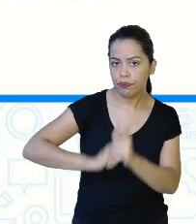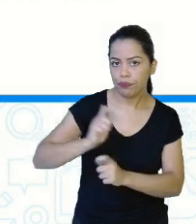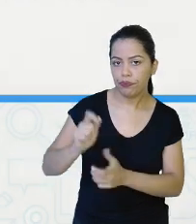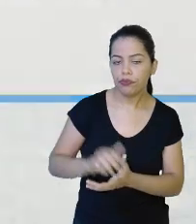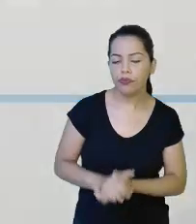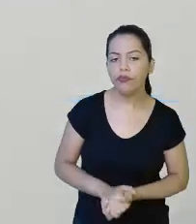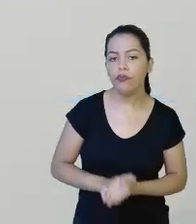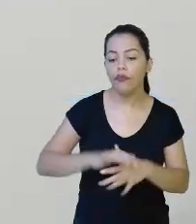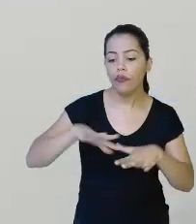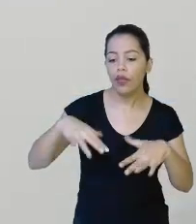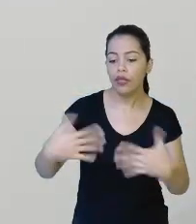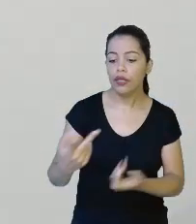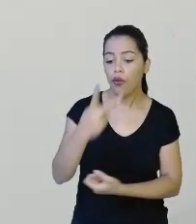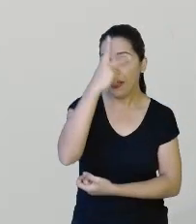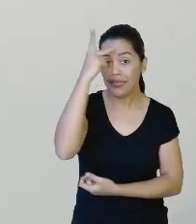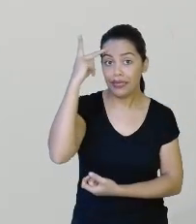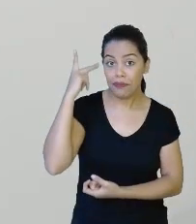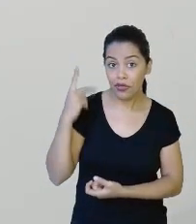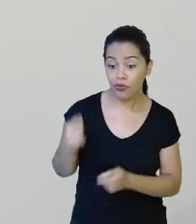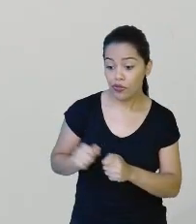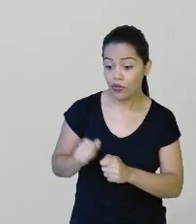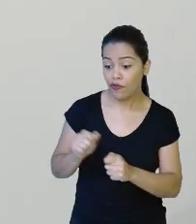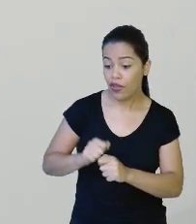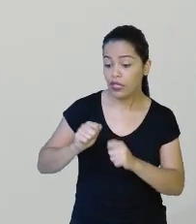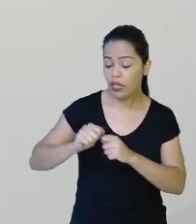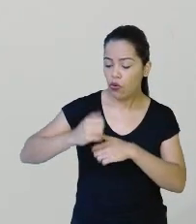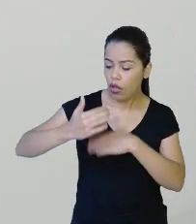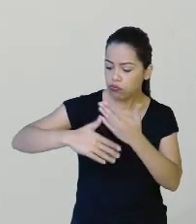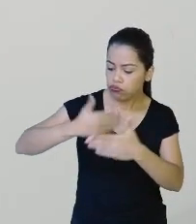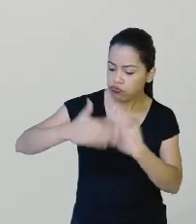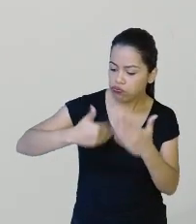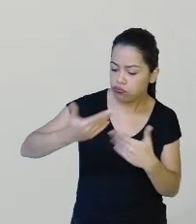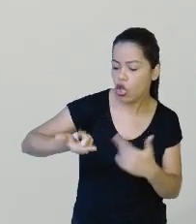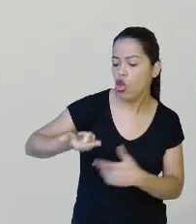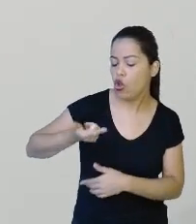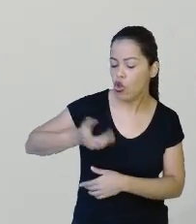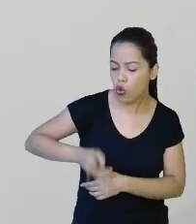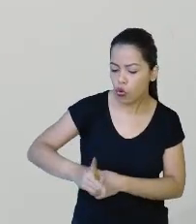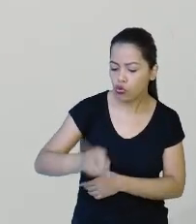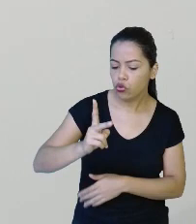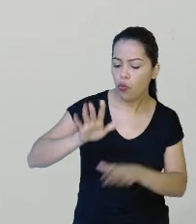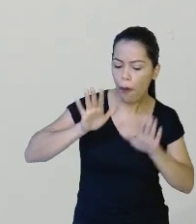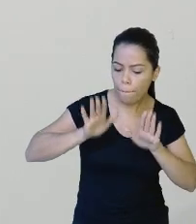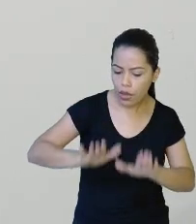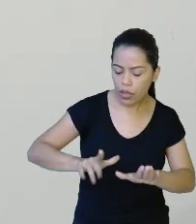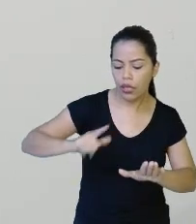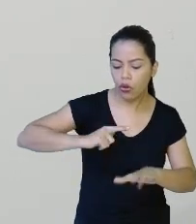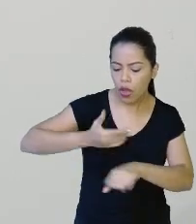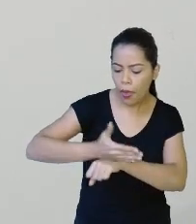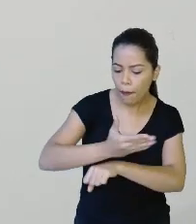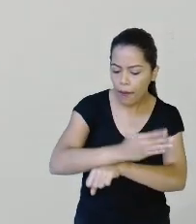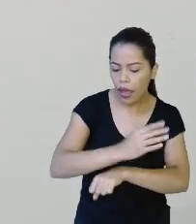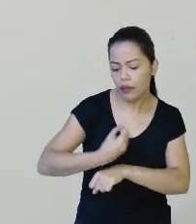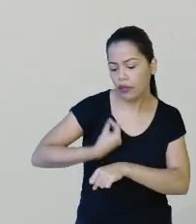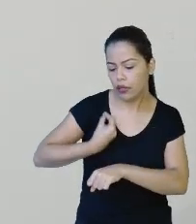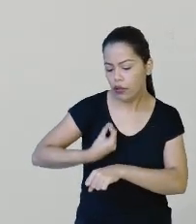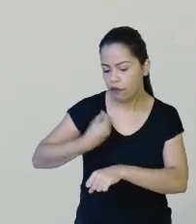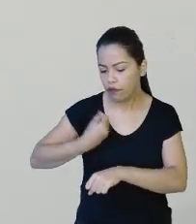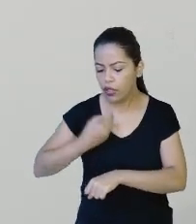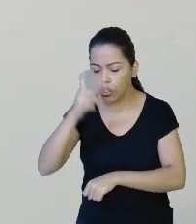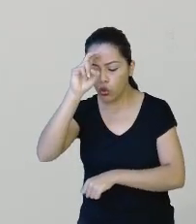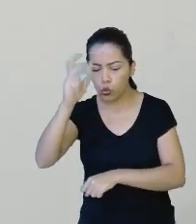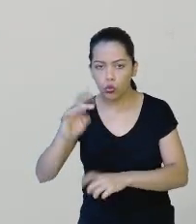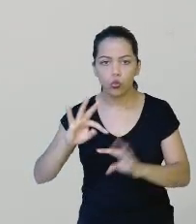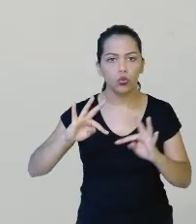que essa tradição não morra e que possa ser vivenciada para não ser esquecida pelos mais jovens. E aí,